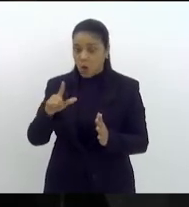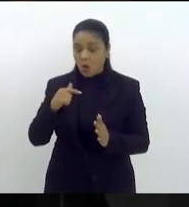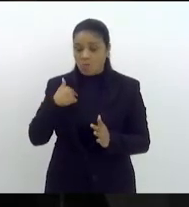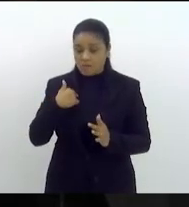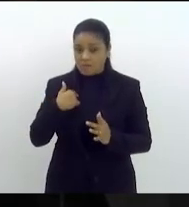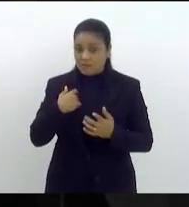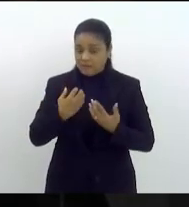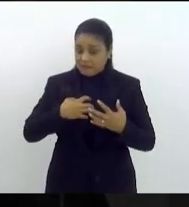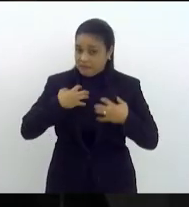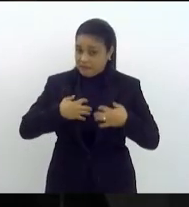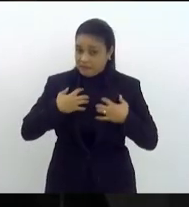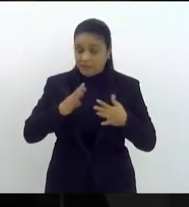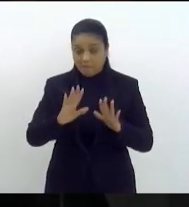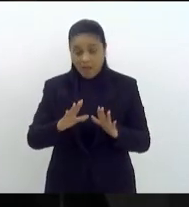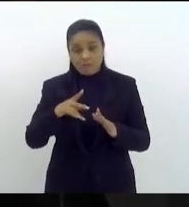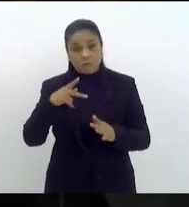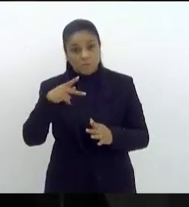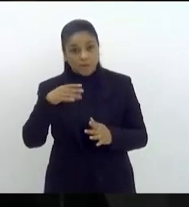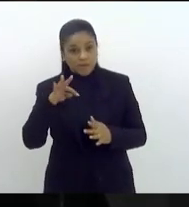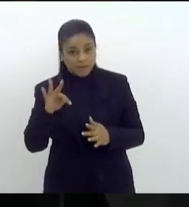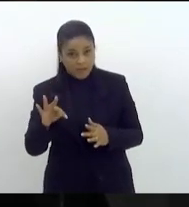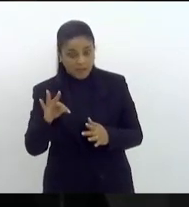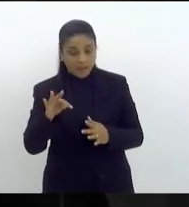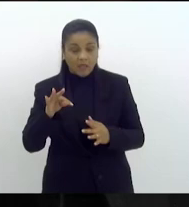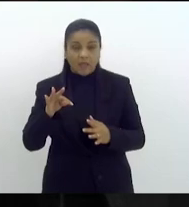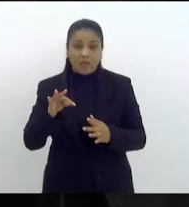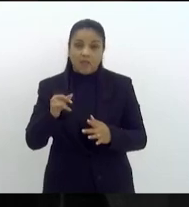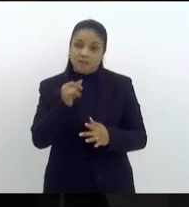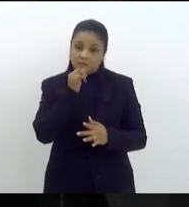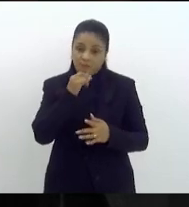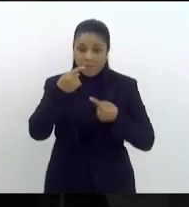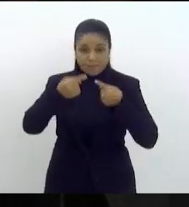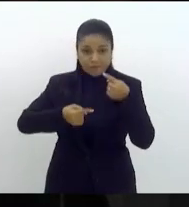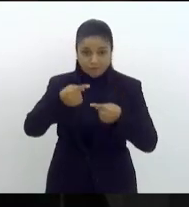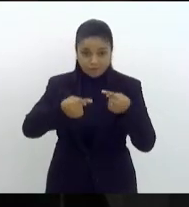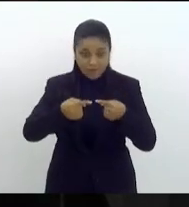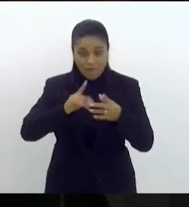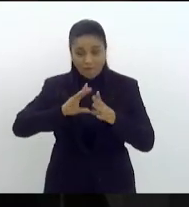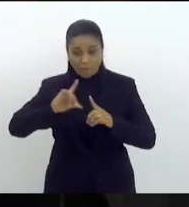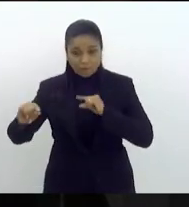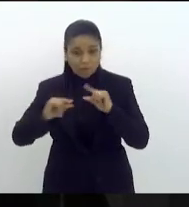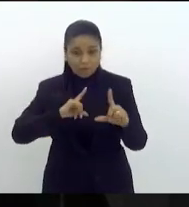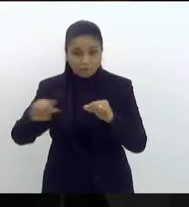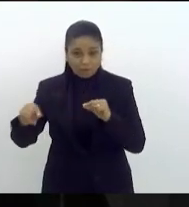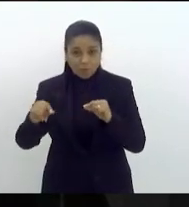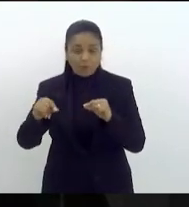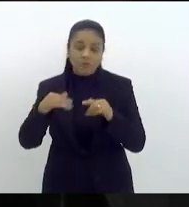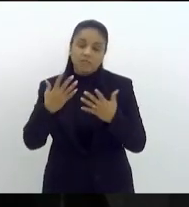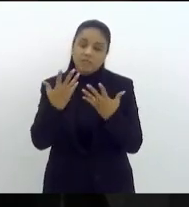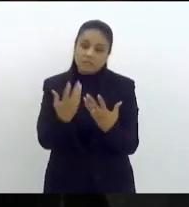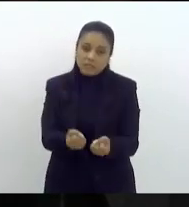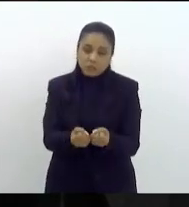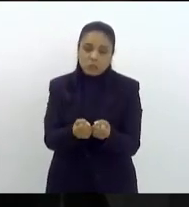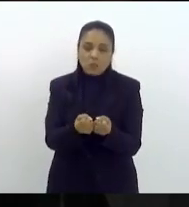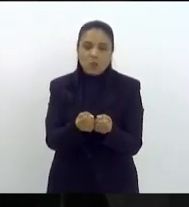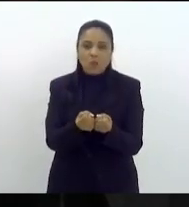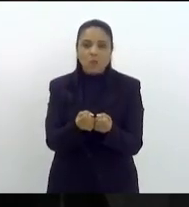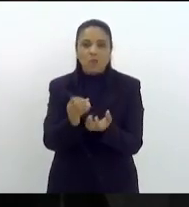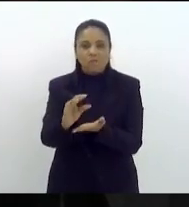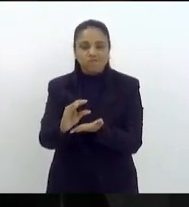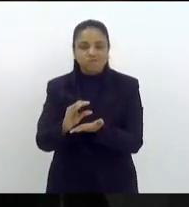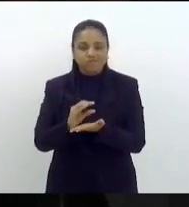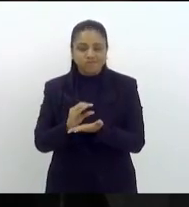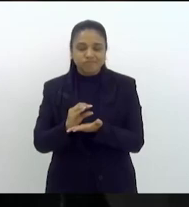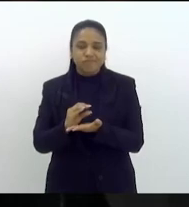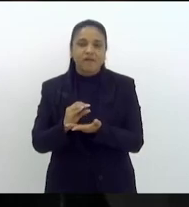muito mais a coerência que o PT por exemplo que nas discussões municipais o PT fugiu porque aceitou boquinha do governo Eduardo Paes o